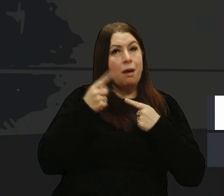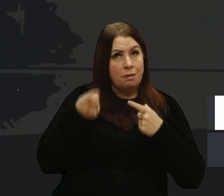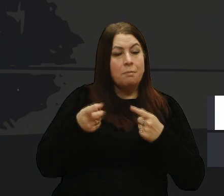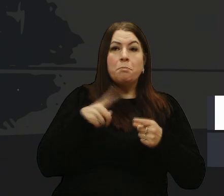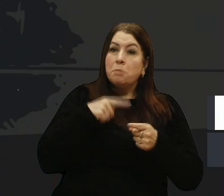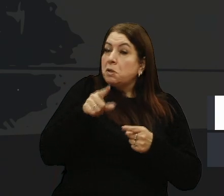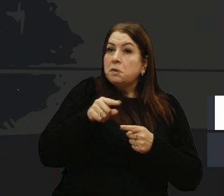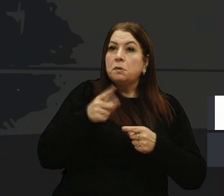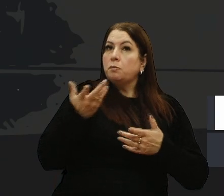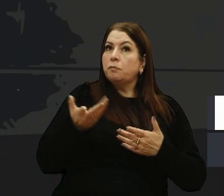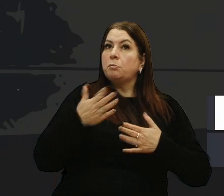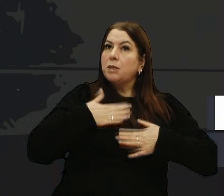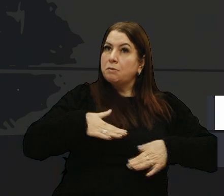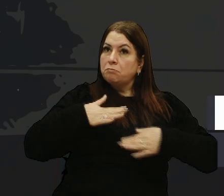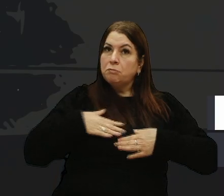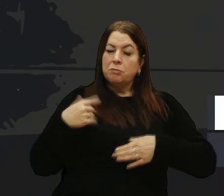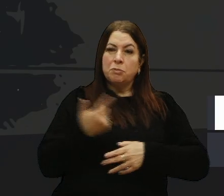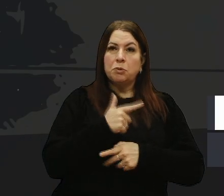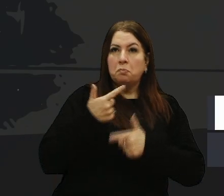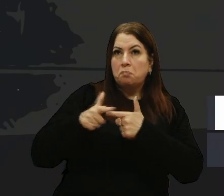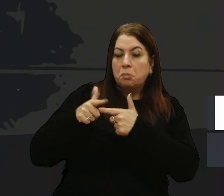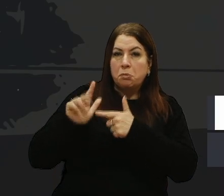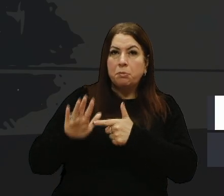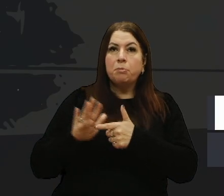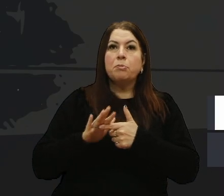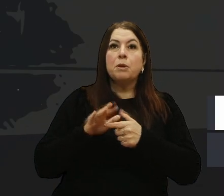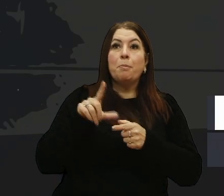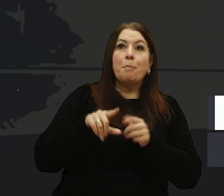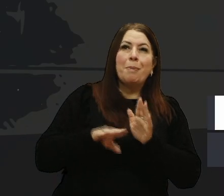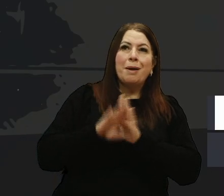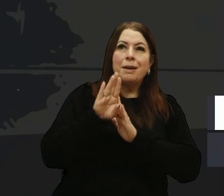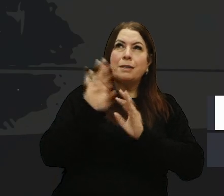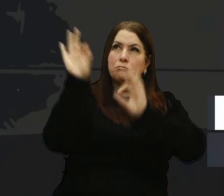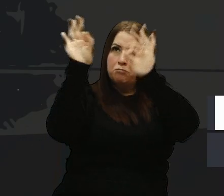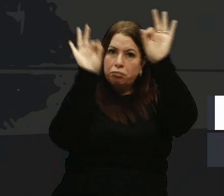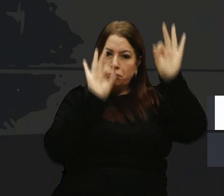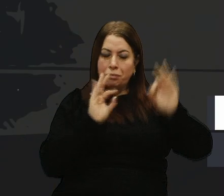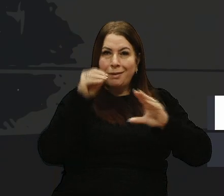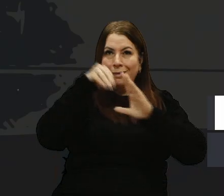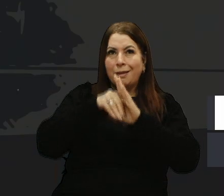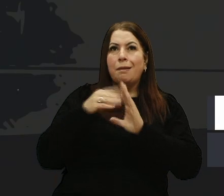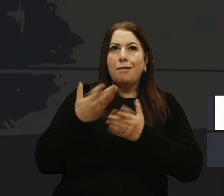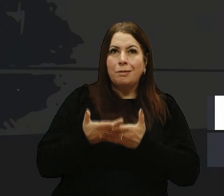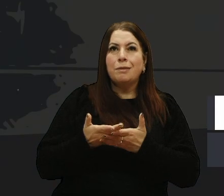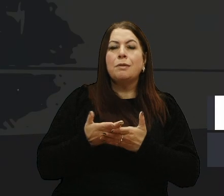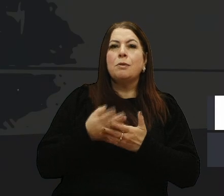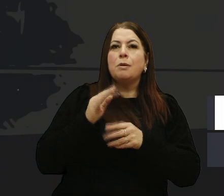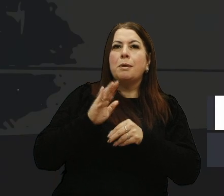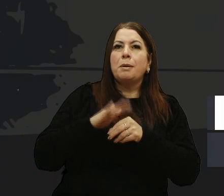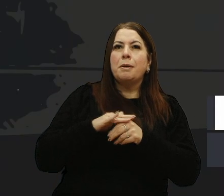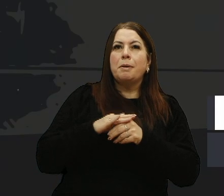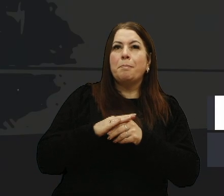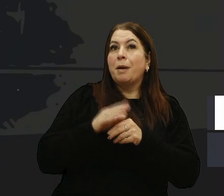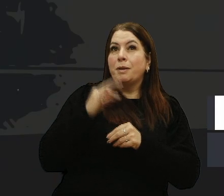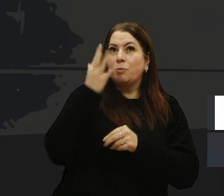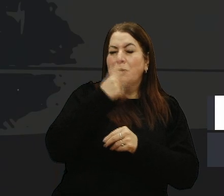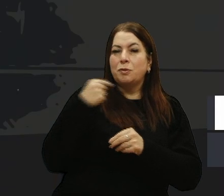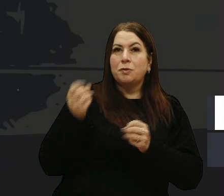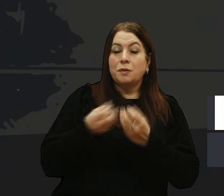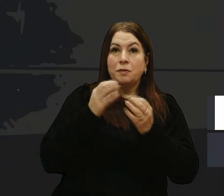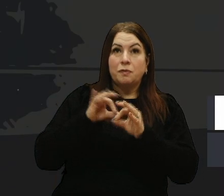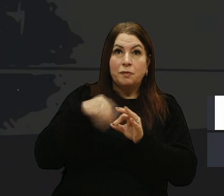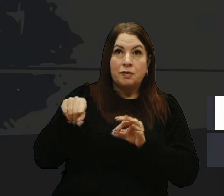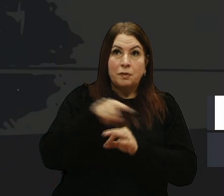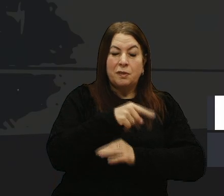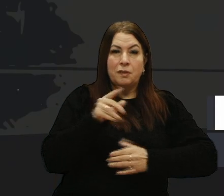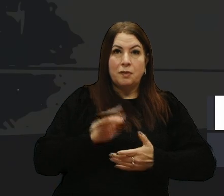mas como foi mais tranquilo, não teve problema. O ponto alto, a decoração interior, que foi um dos pontos altos da Festa da Uva também, a